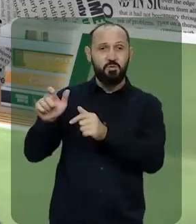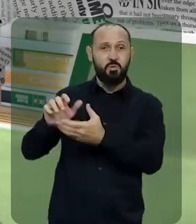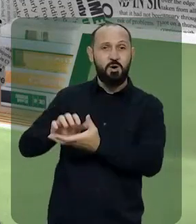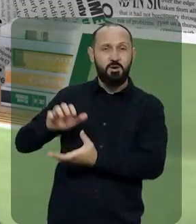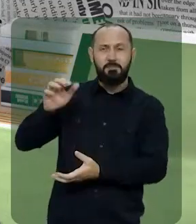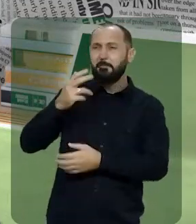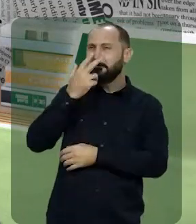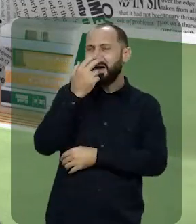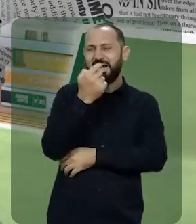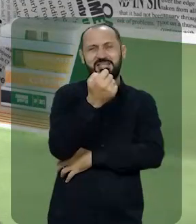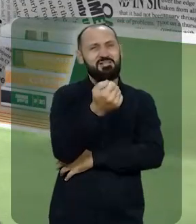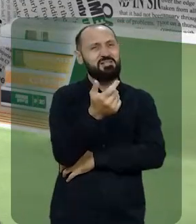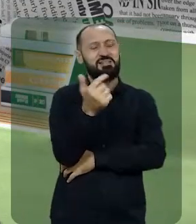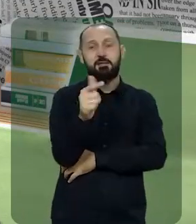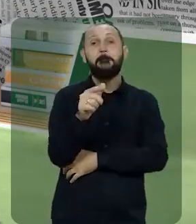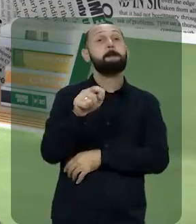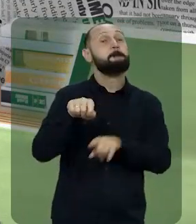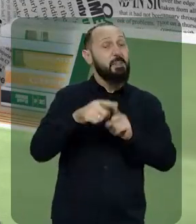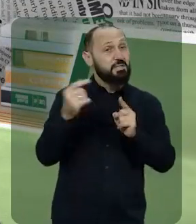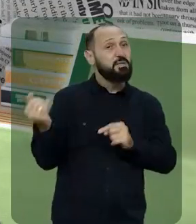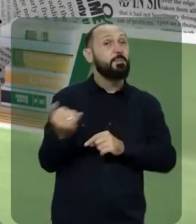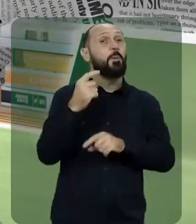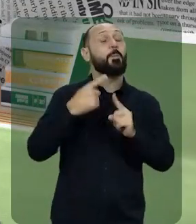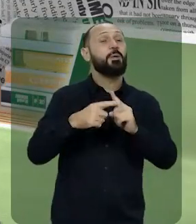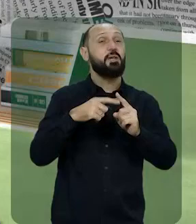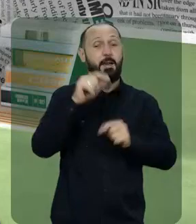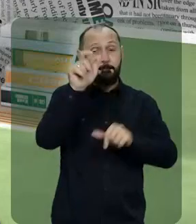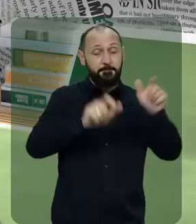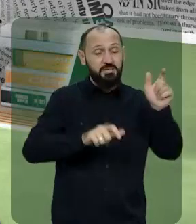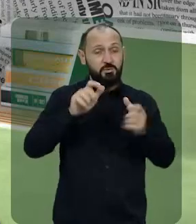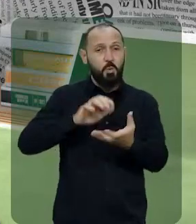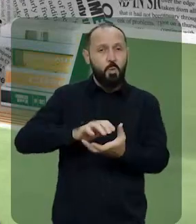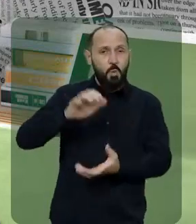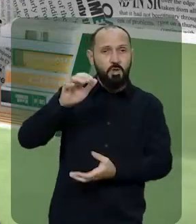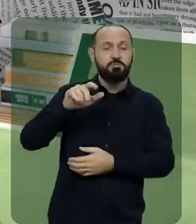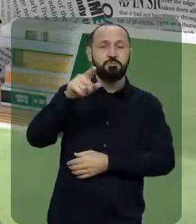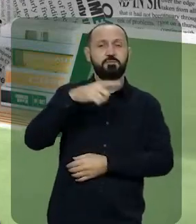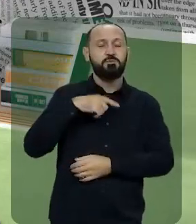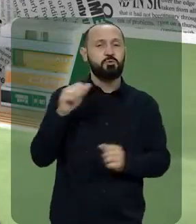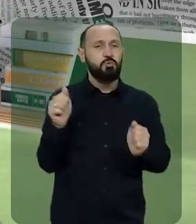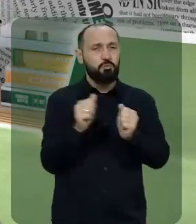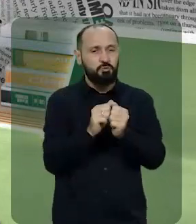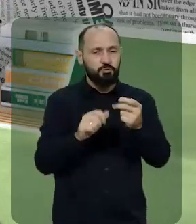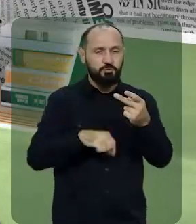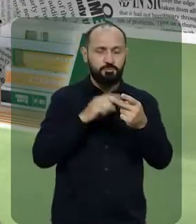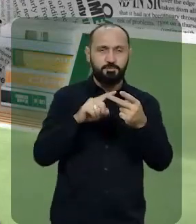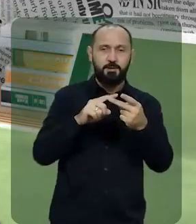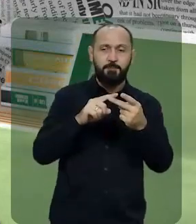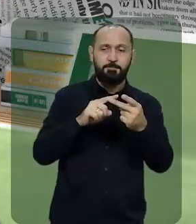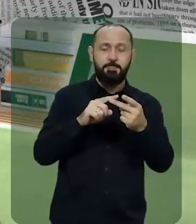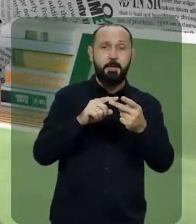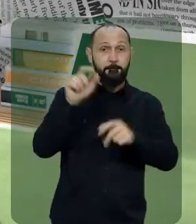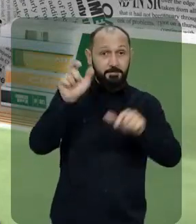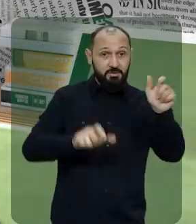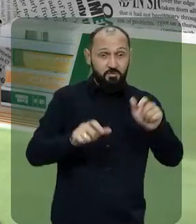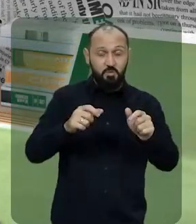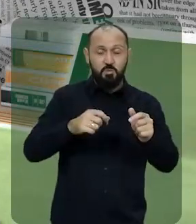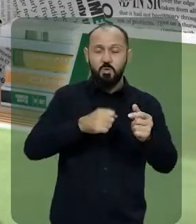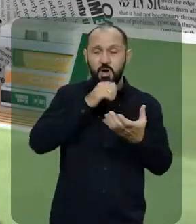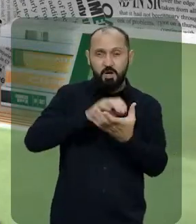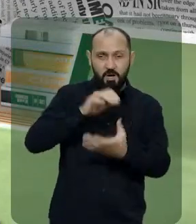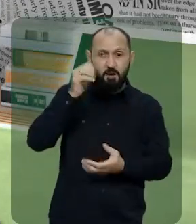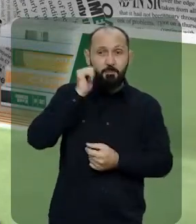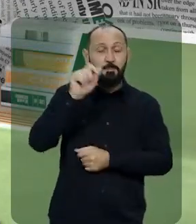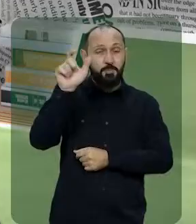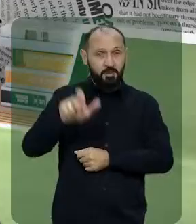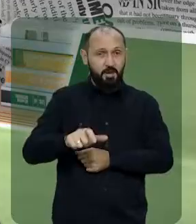do Rio Grande do Sul, que propôs e foi sancionada no passado, né? Estatuto da Pessoa Idosa. Parece que não é nada, mas